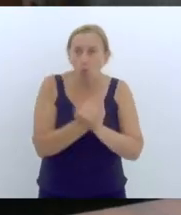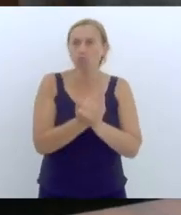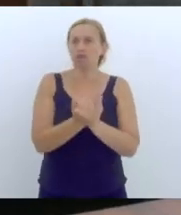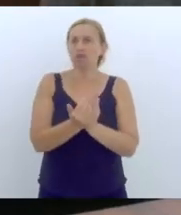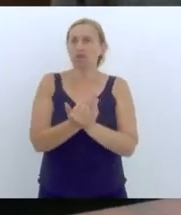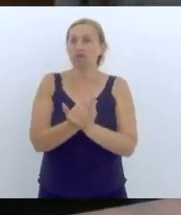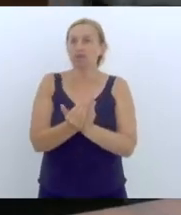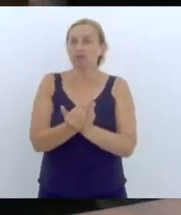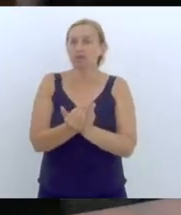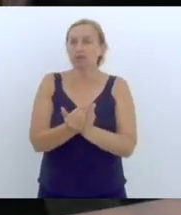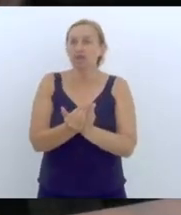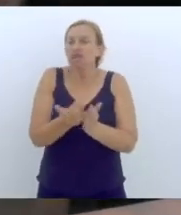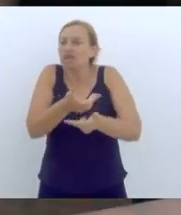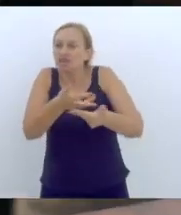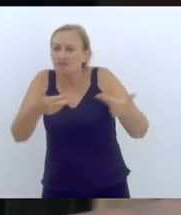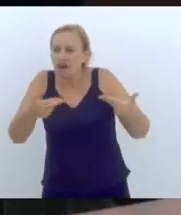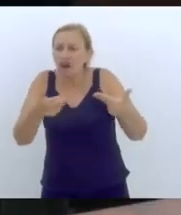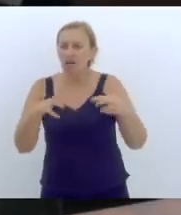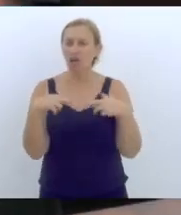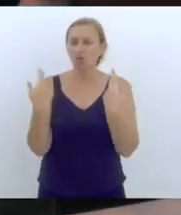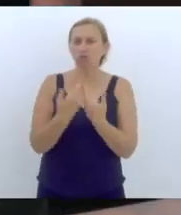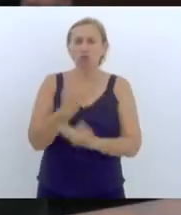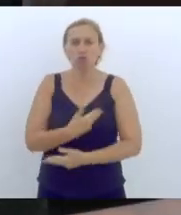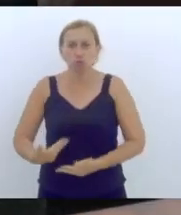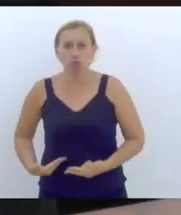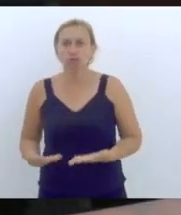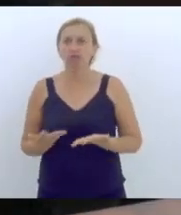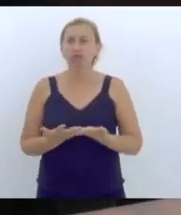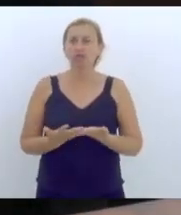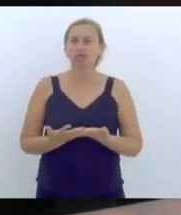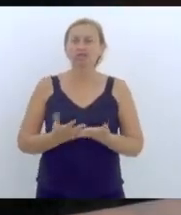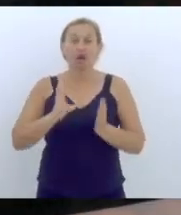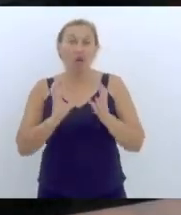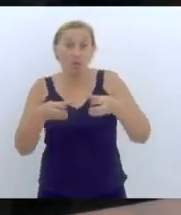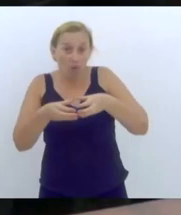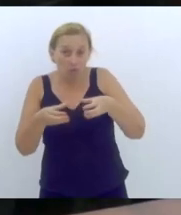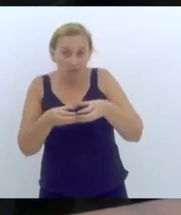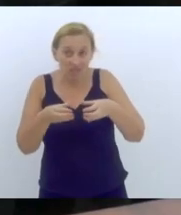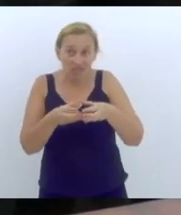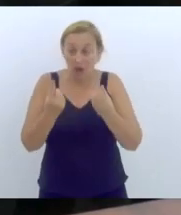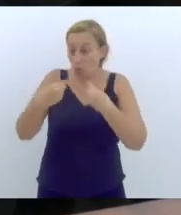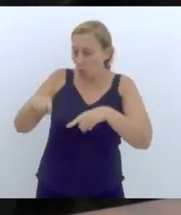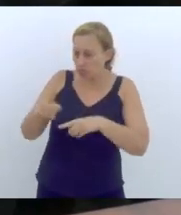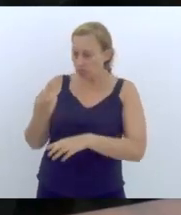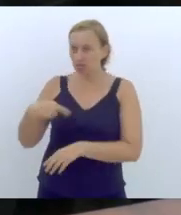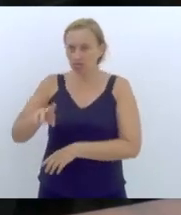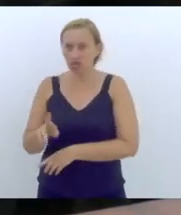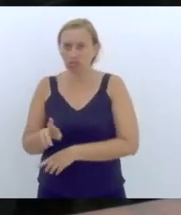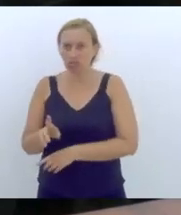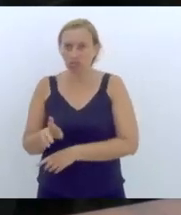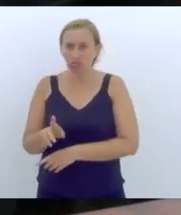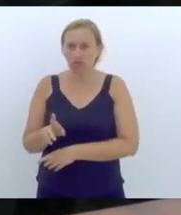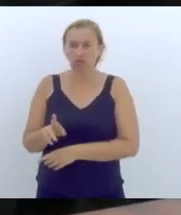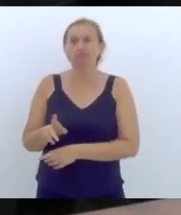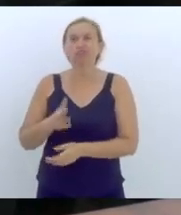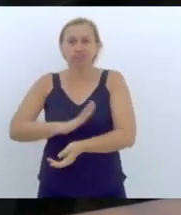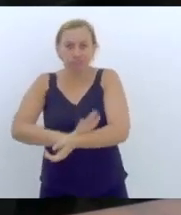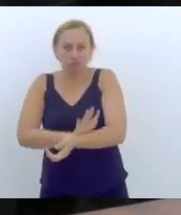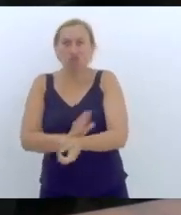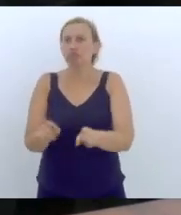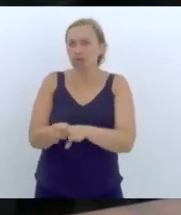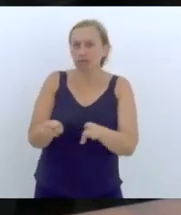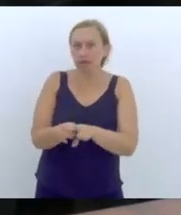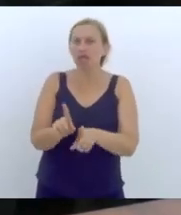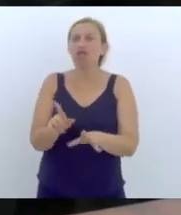E, em várias audiências públicas da Comissão contra a Intolerância e o Racismo,